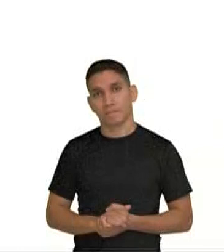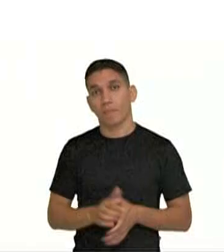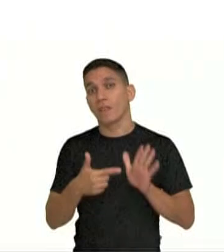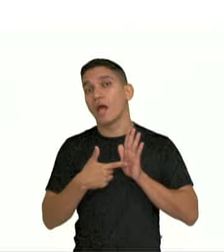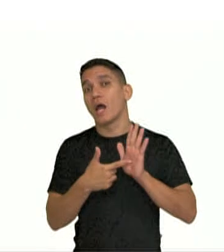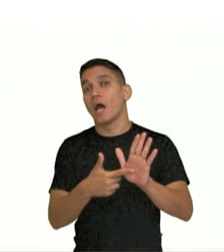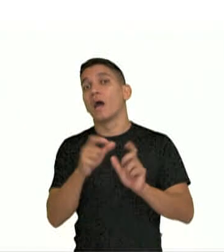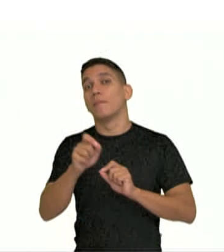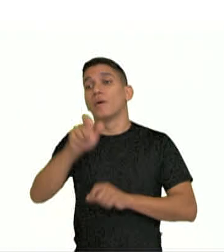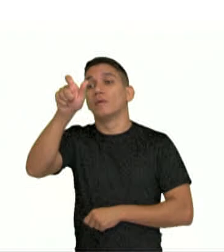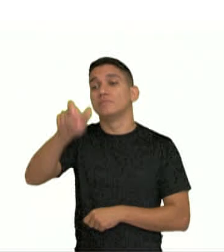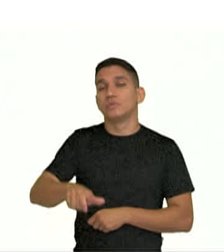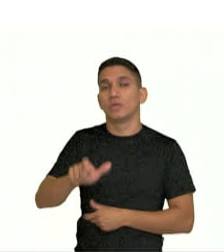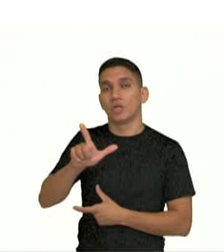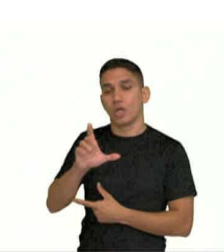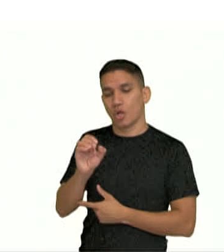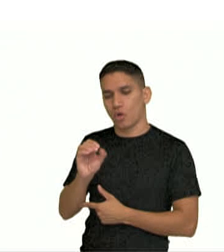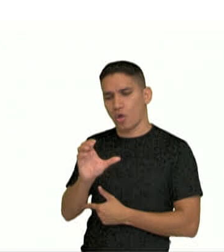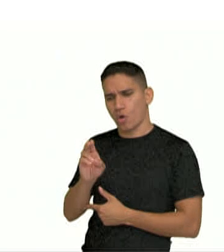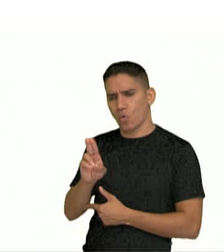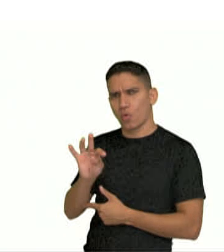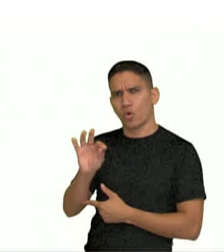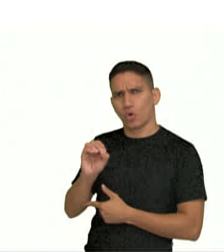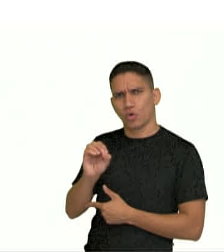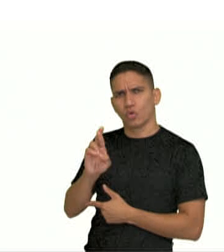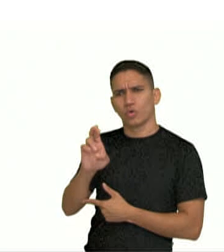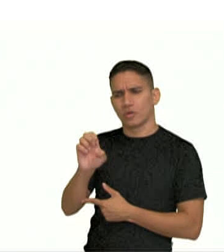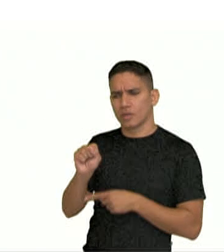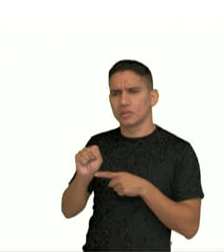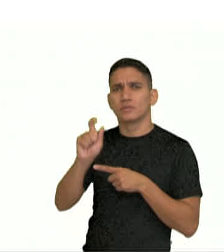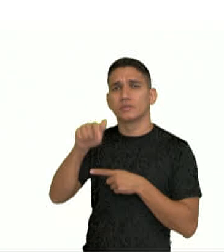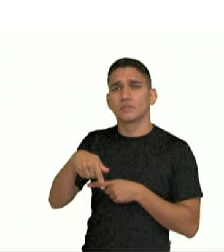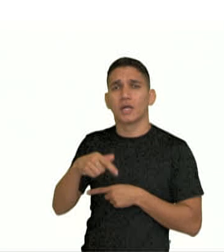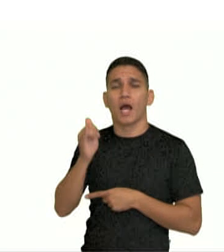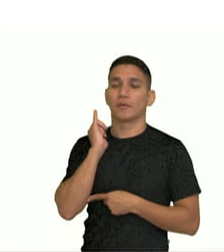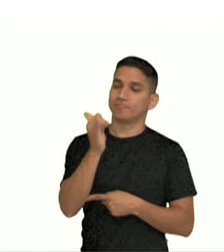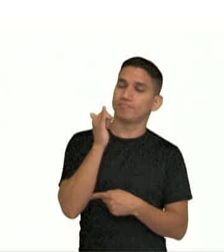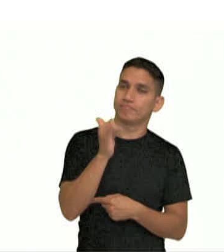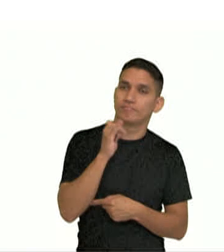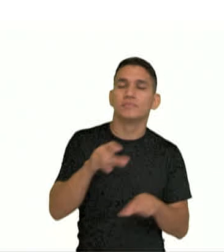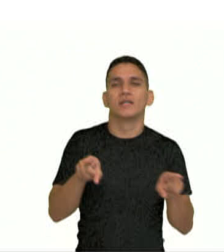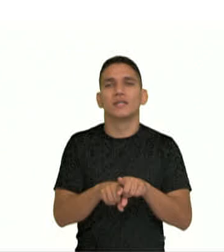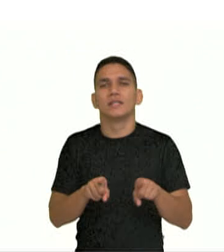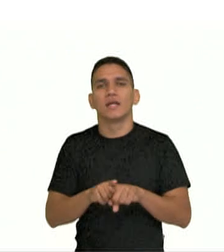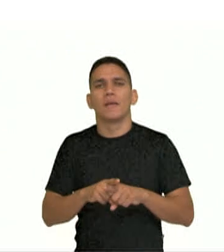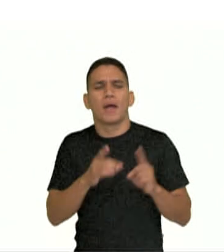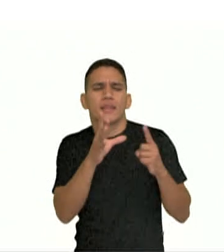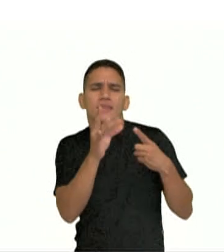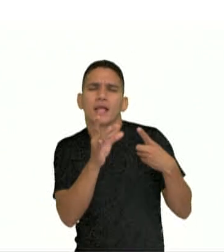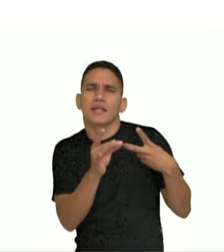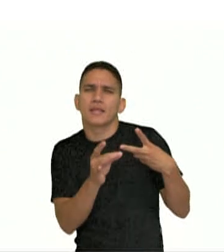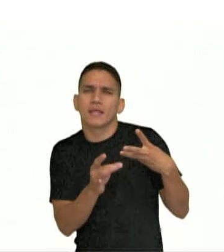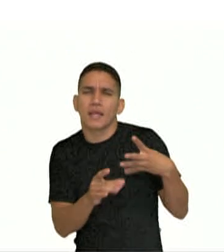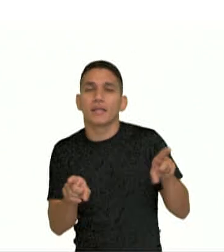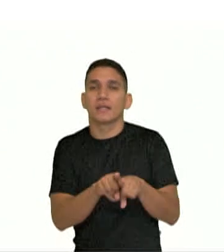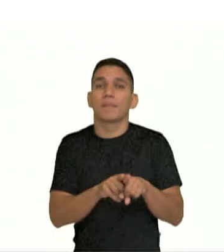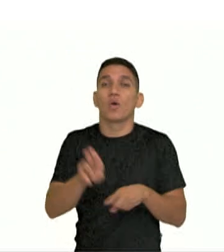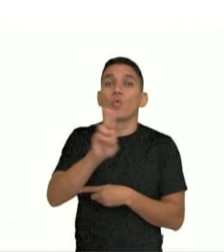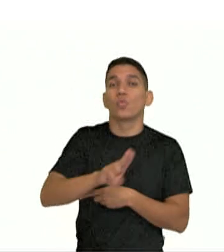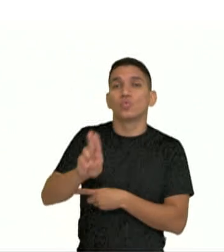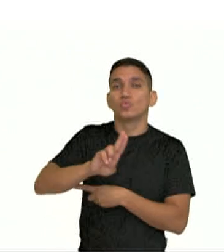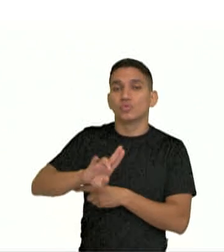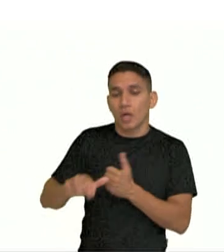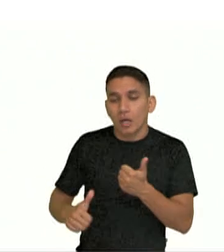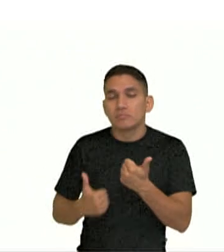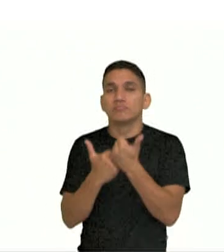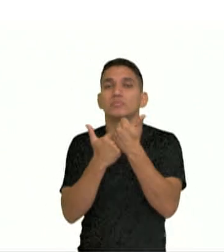Apresentação dos locutores, detalhamento e discussão do tema, utilização de pontuação, de apoio,